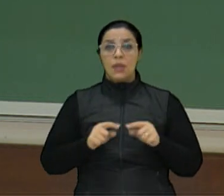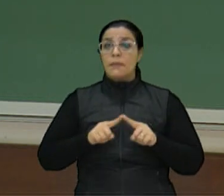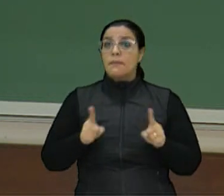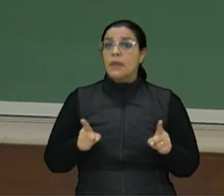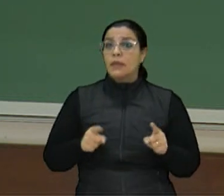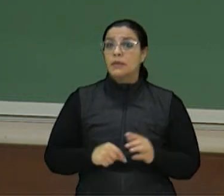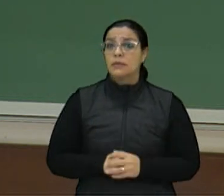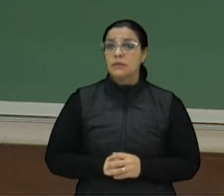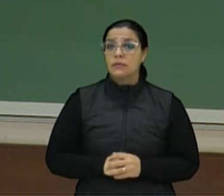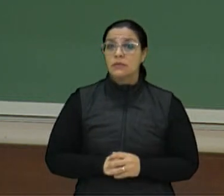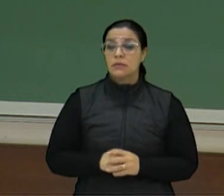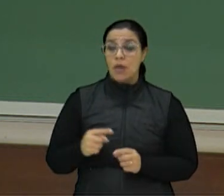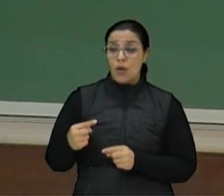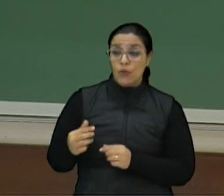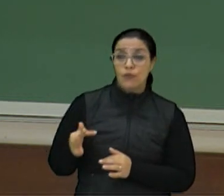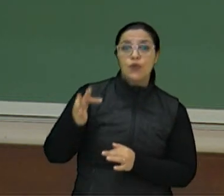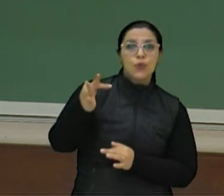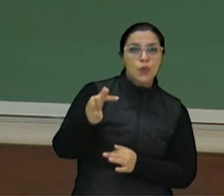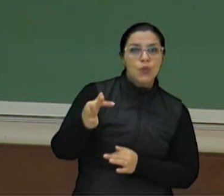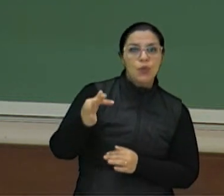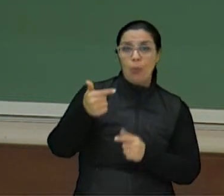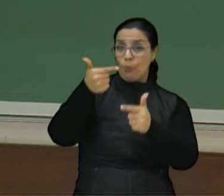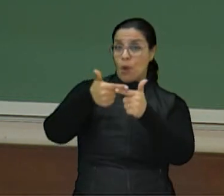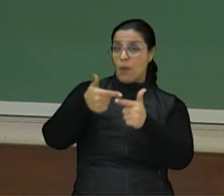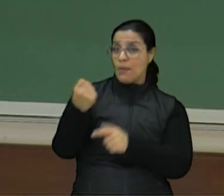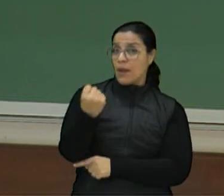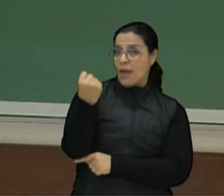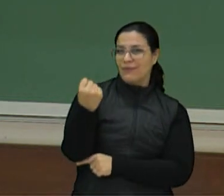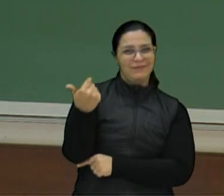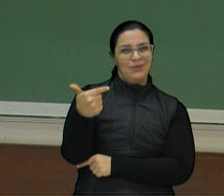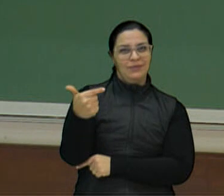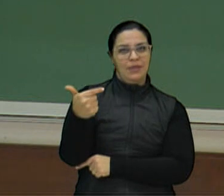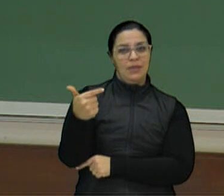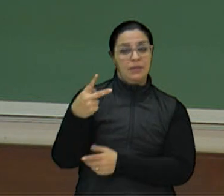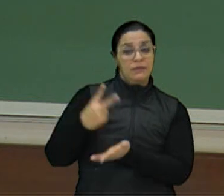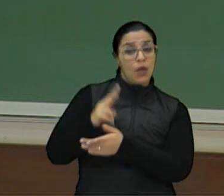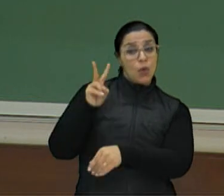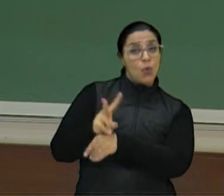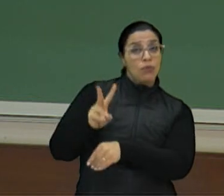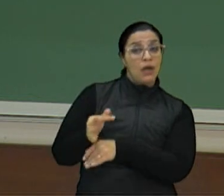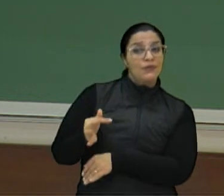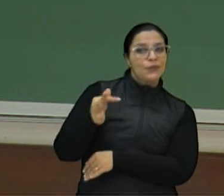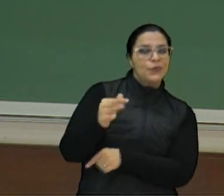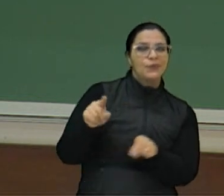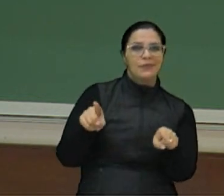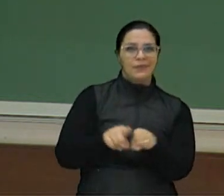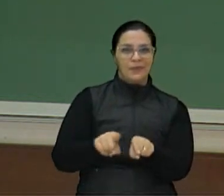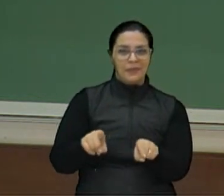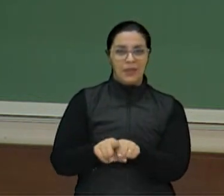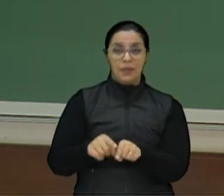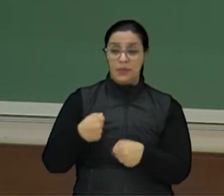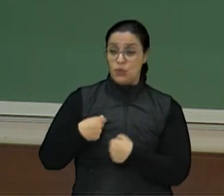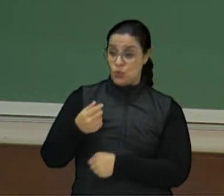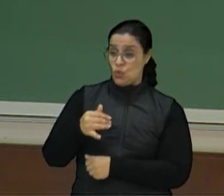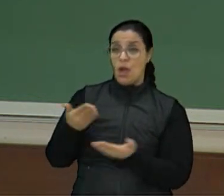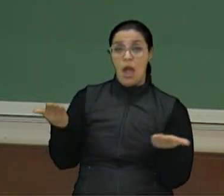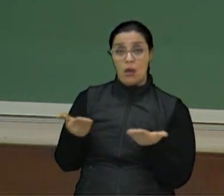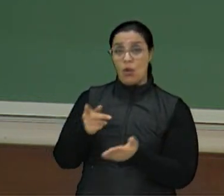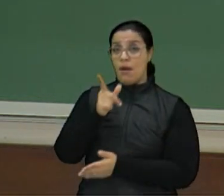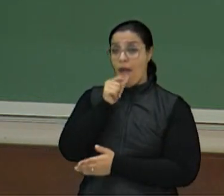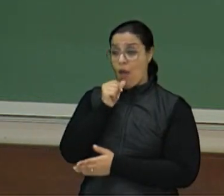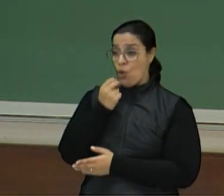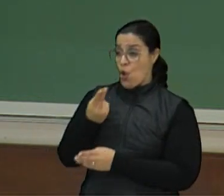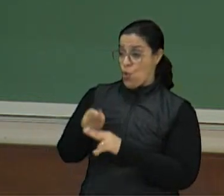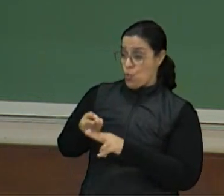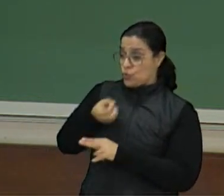mas sem que as gerações futuras sejam prejudicadas. Você precisa usar a água bem para que